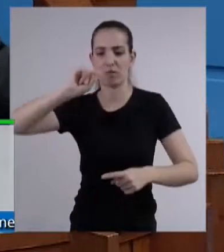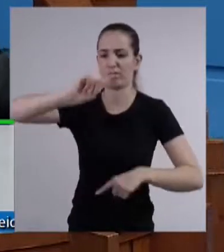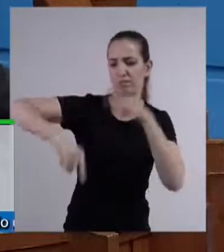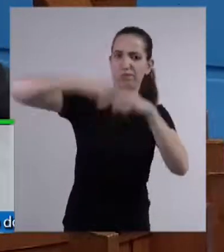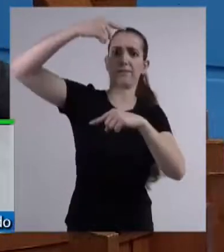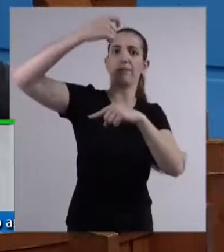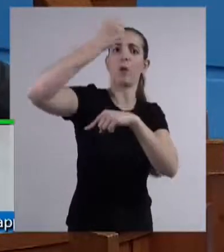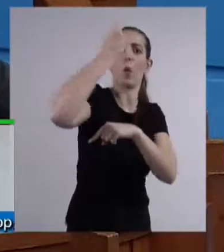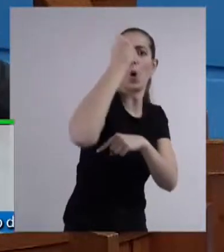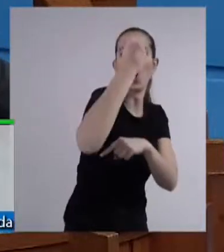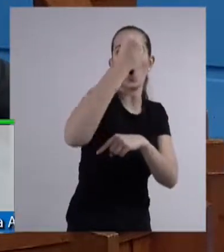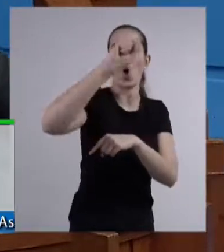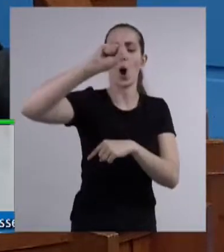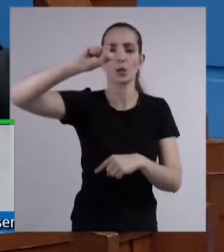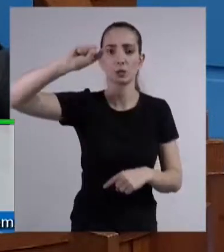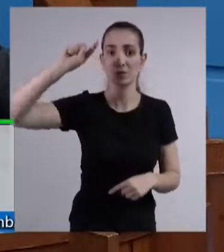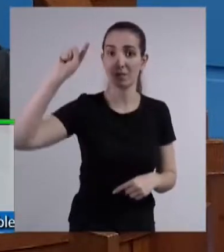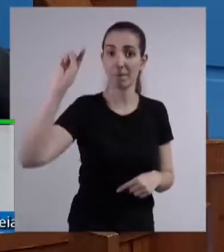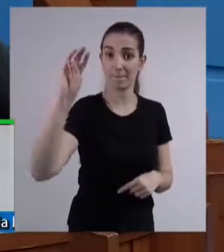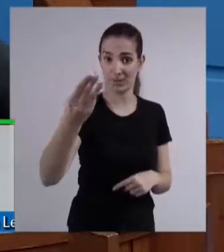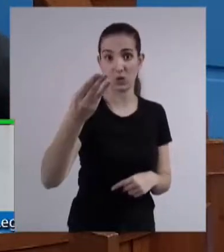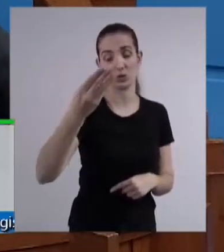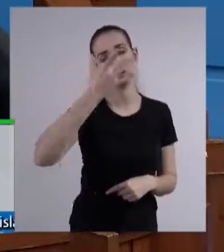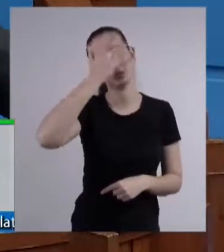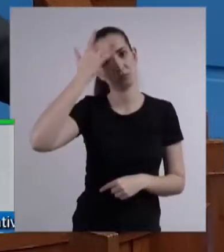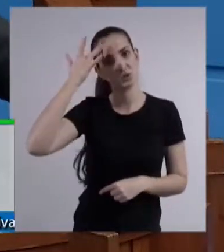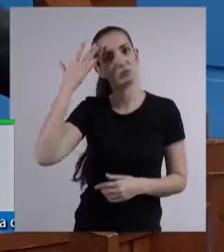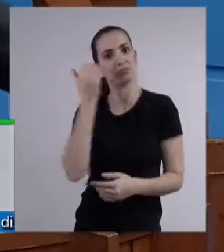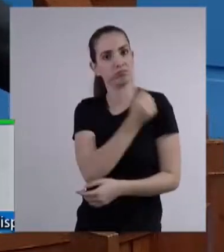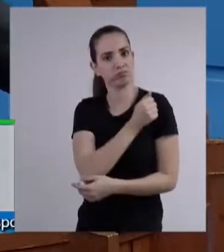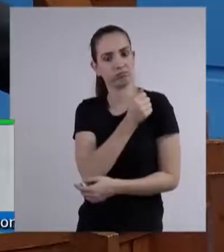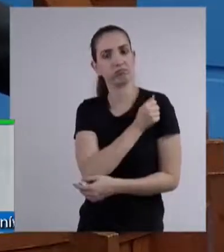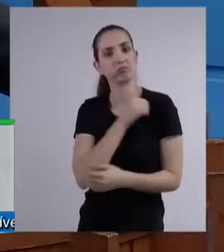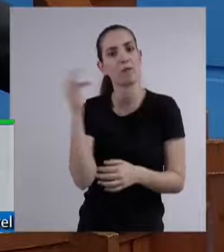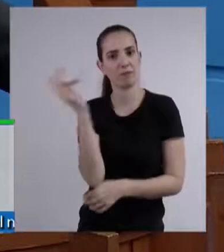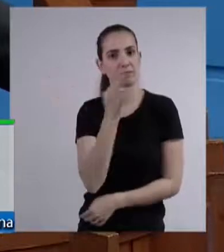milhões. Vejam só esse número.